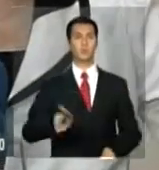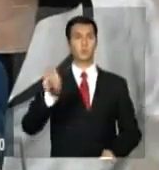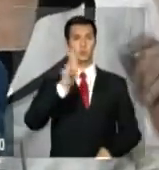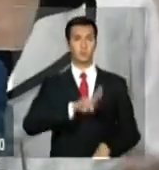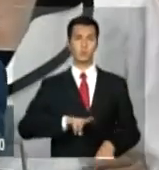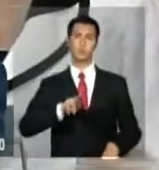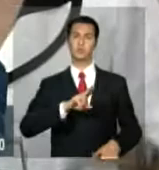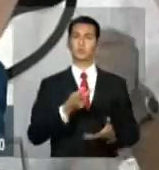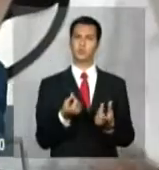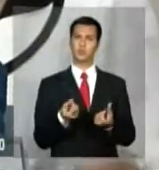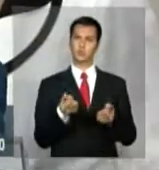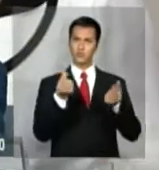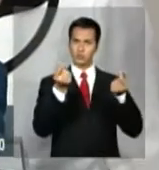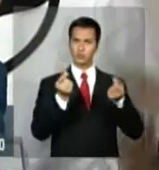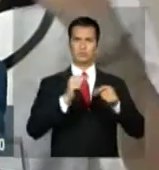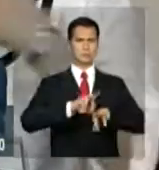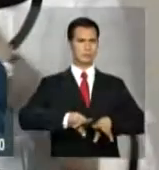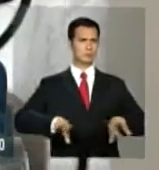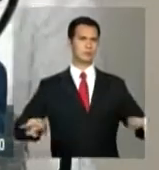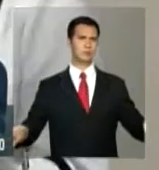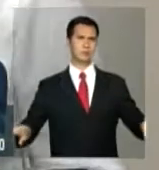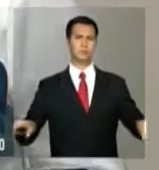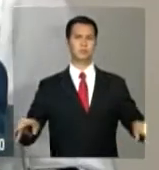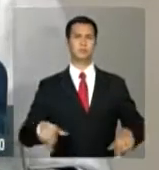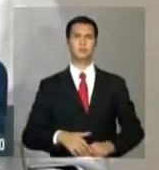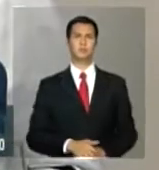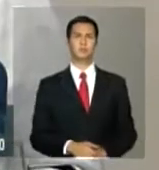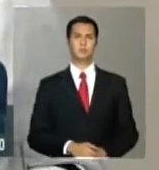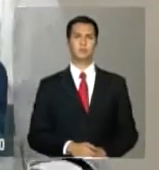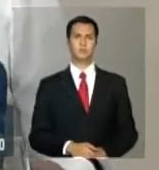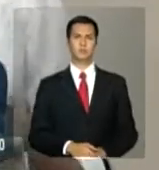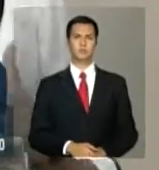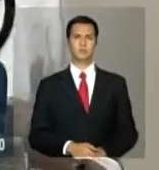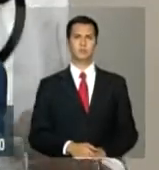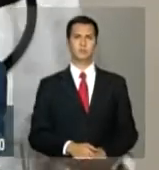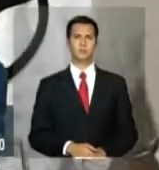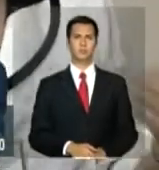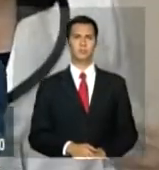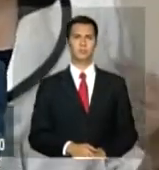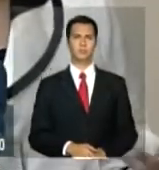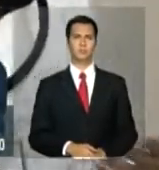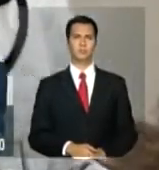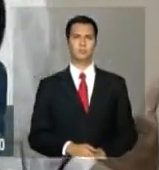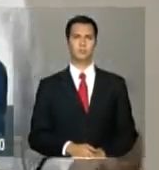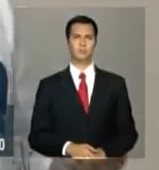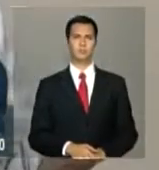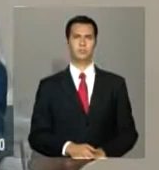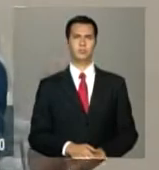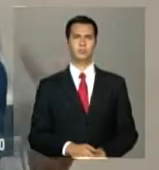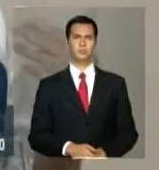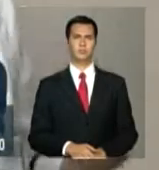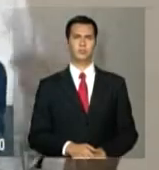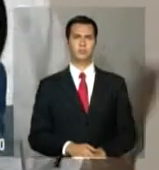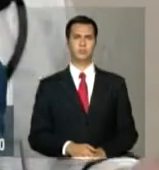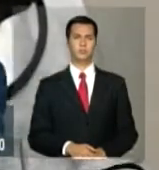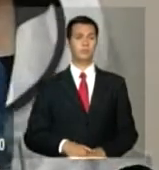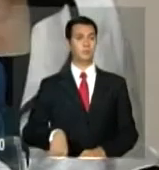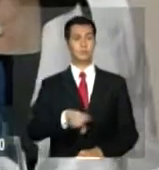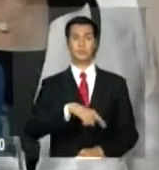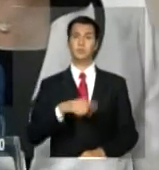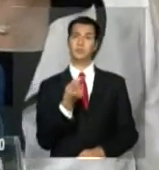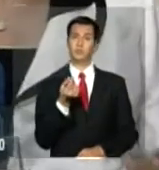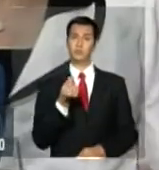demais recursos que já foram aportados, inclusive por nós mesmos, né? Que ele seja uma